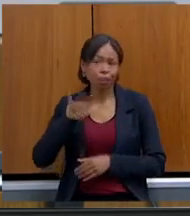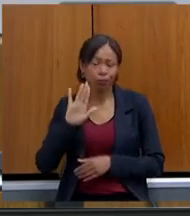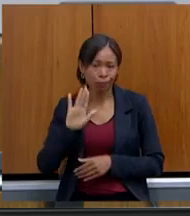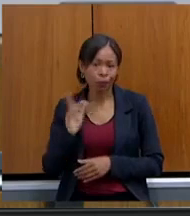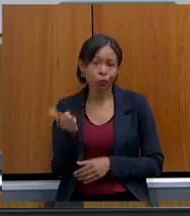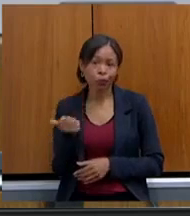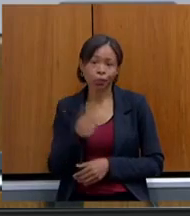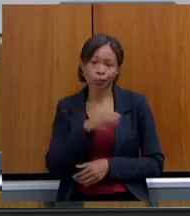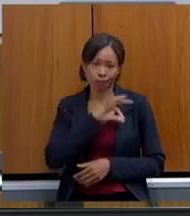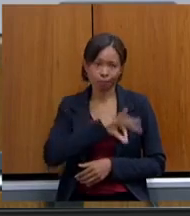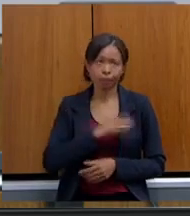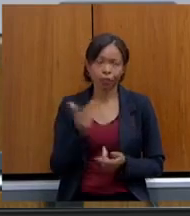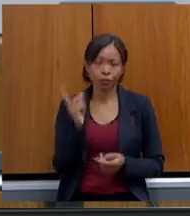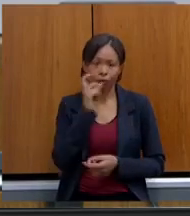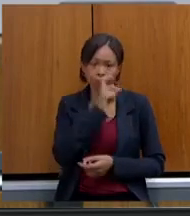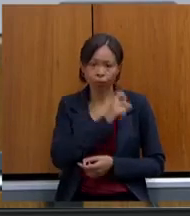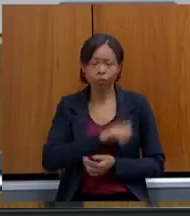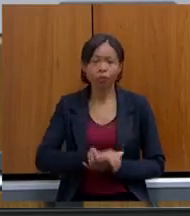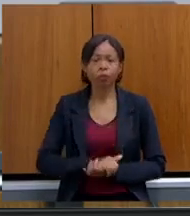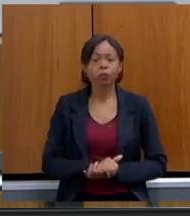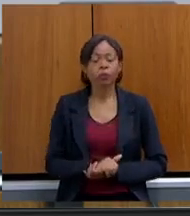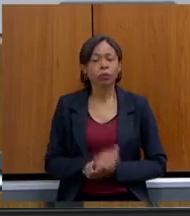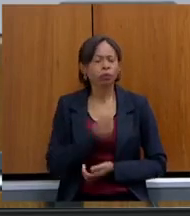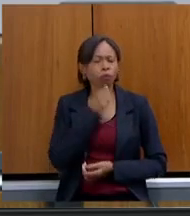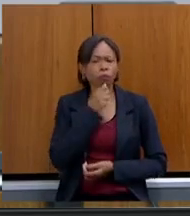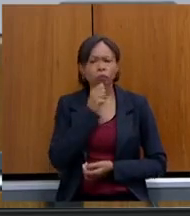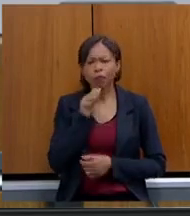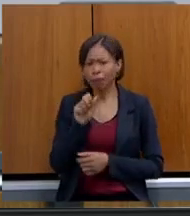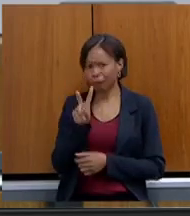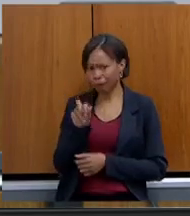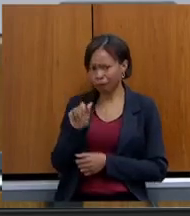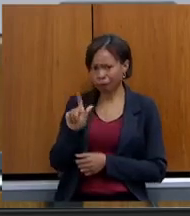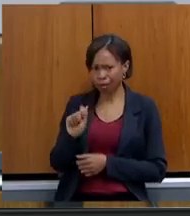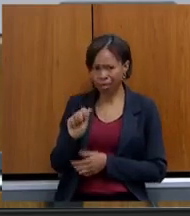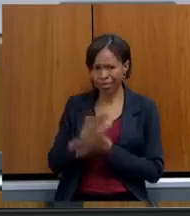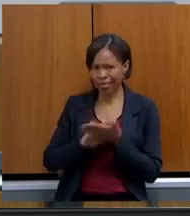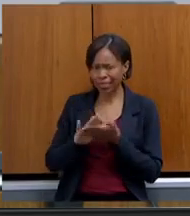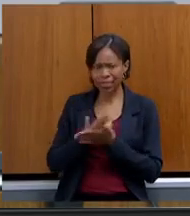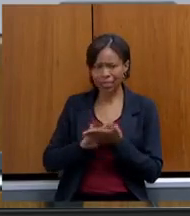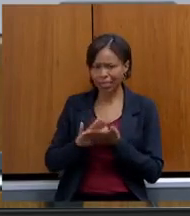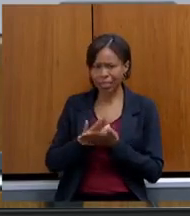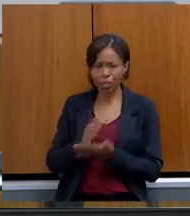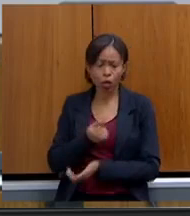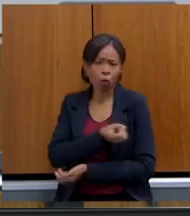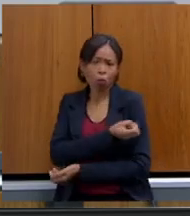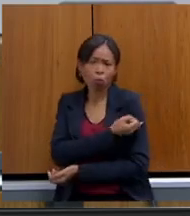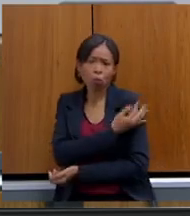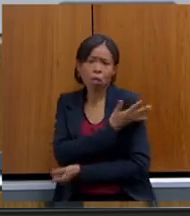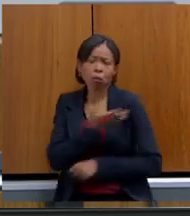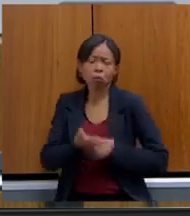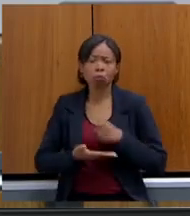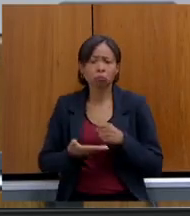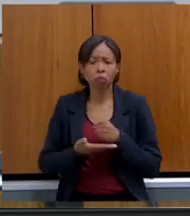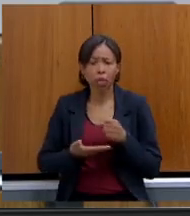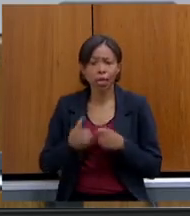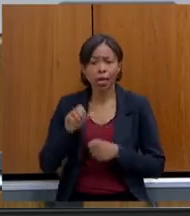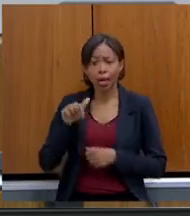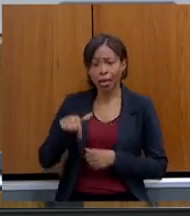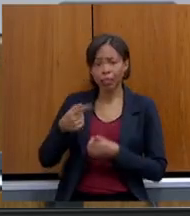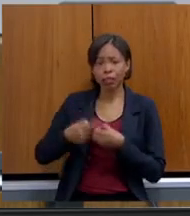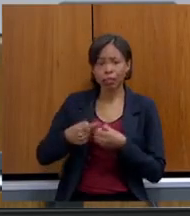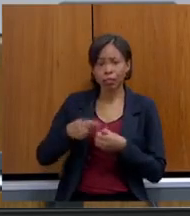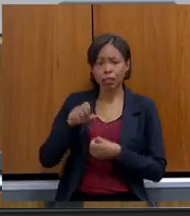aqui não foi disponibilizado nenhuma vaga para remoção dos anos iniciais alegam inexistência de vagas sendo que no meu no município de Salinas